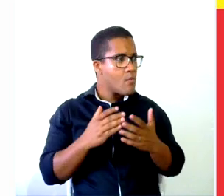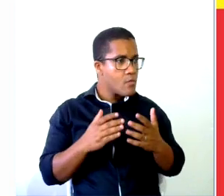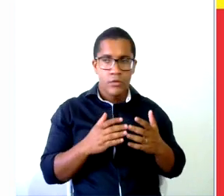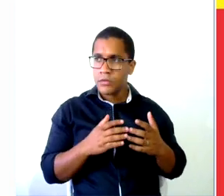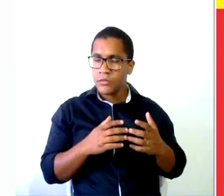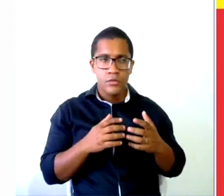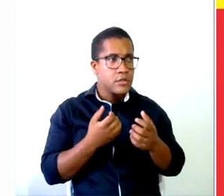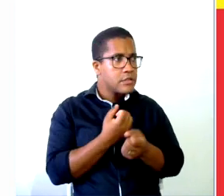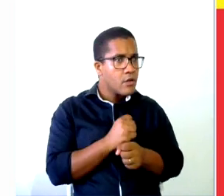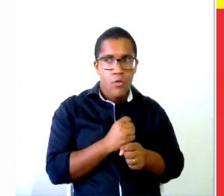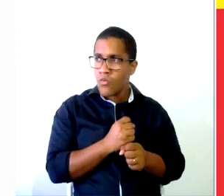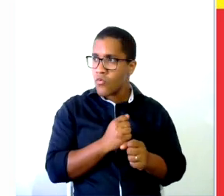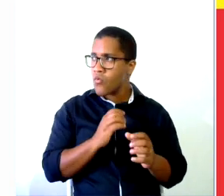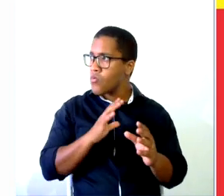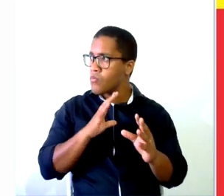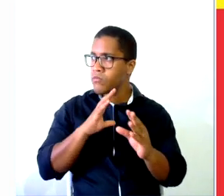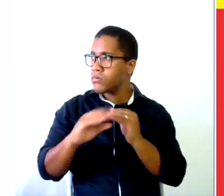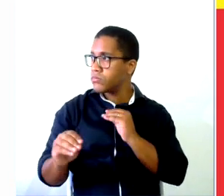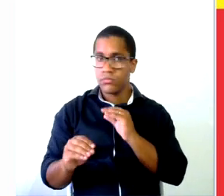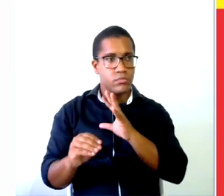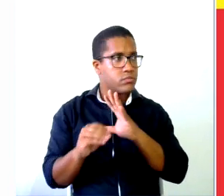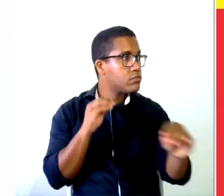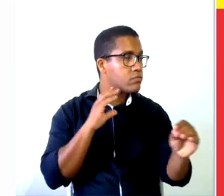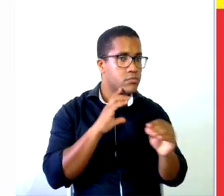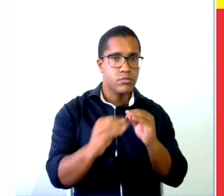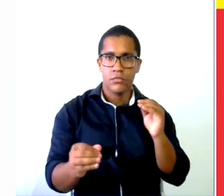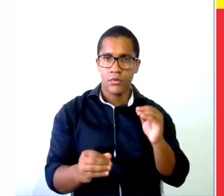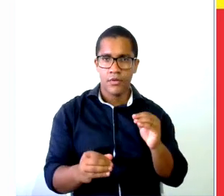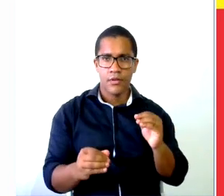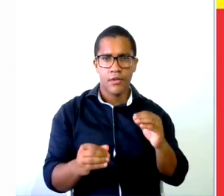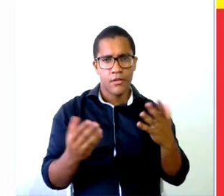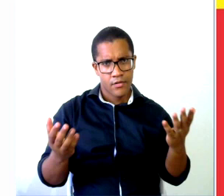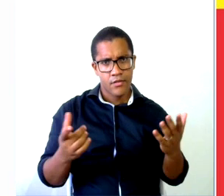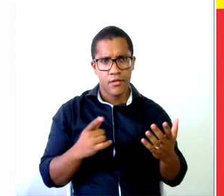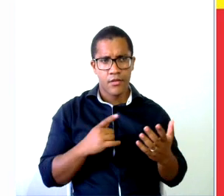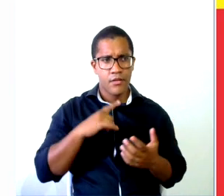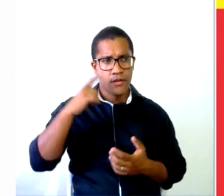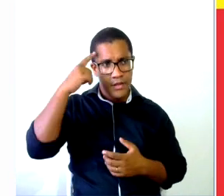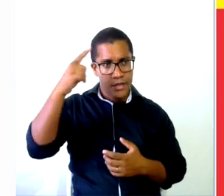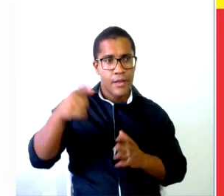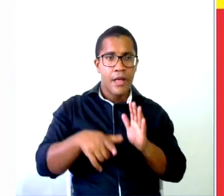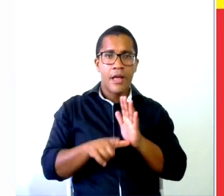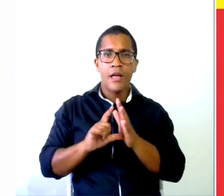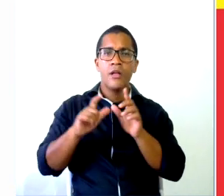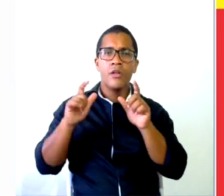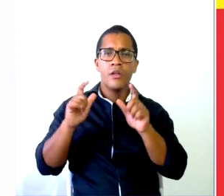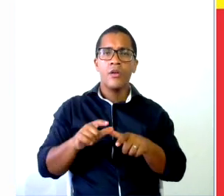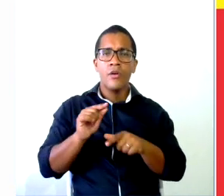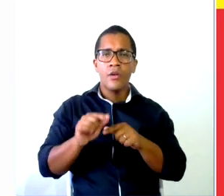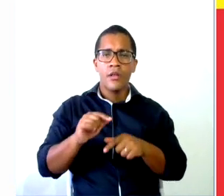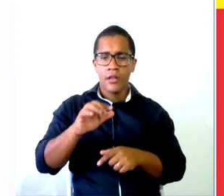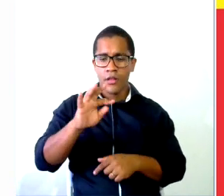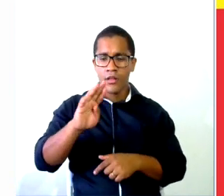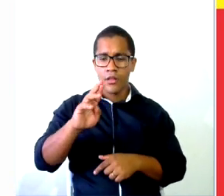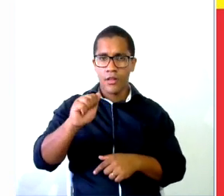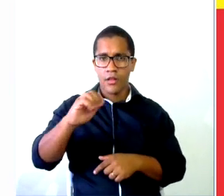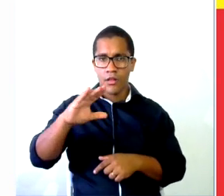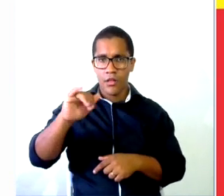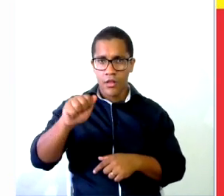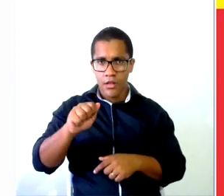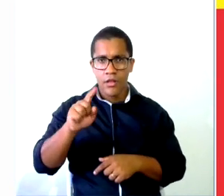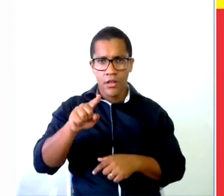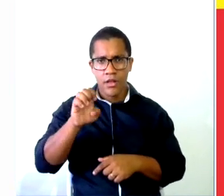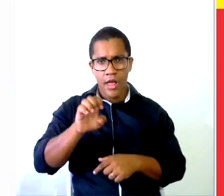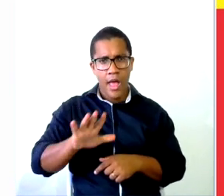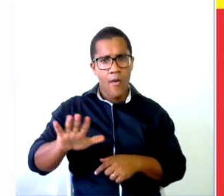comuns. A revolta mais conhecida foi de Esparta, como eu já falei, o homem da olha, da Trácia,